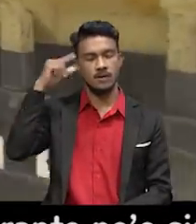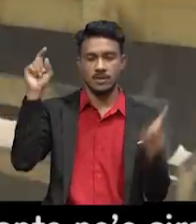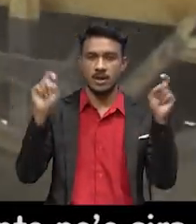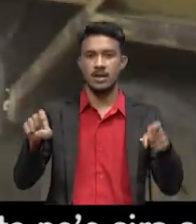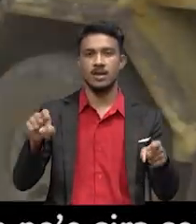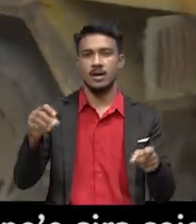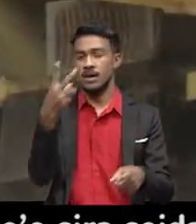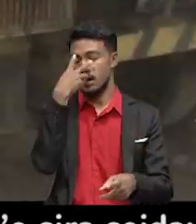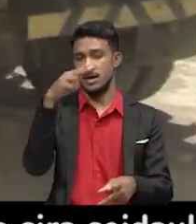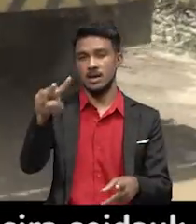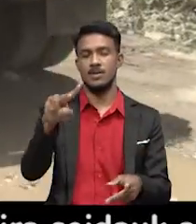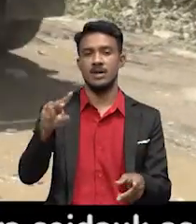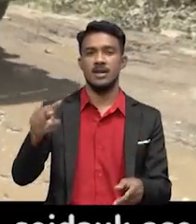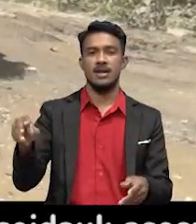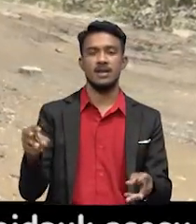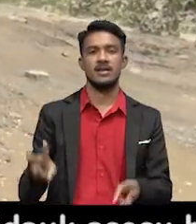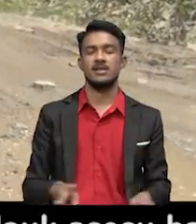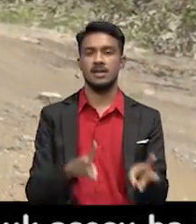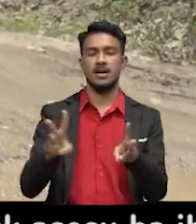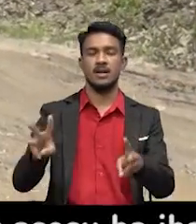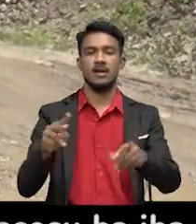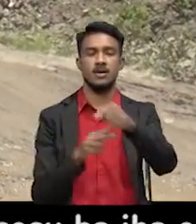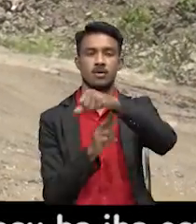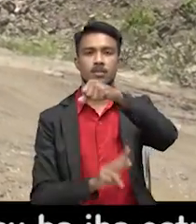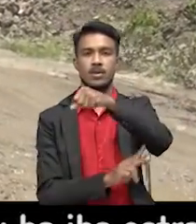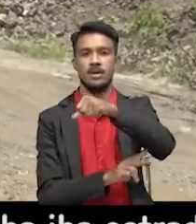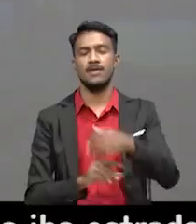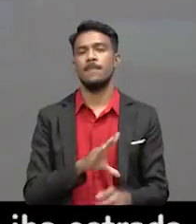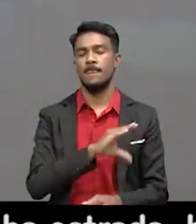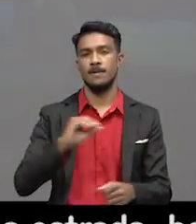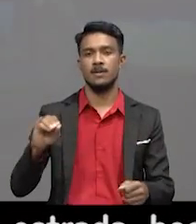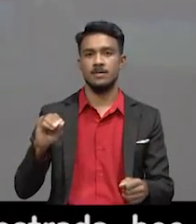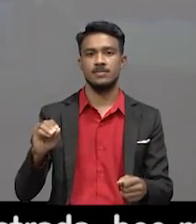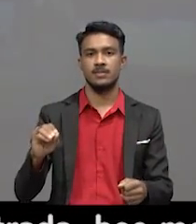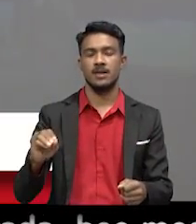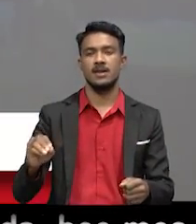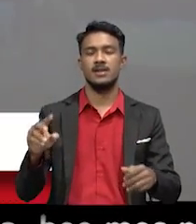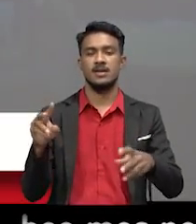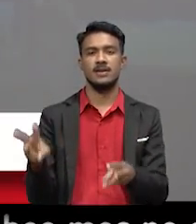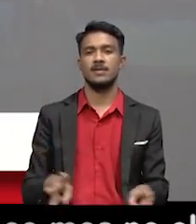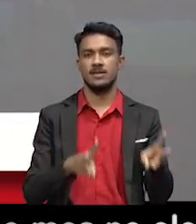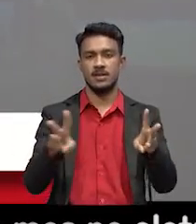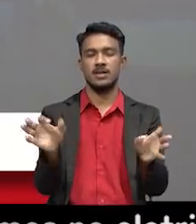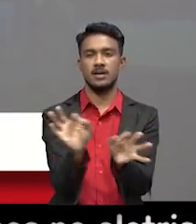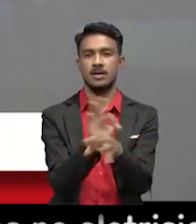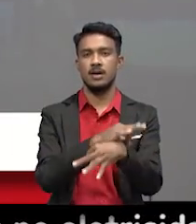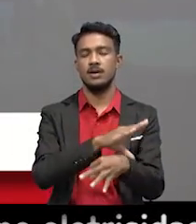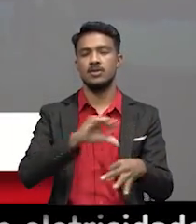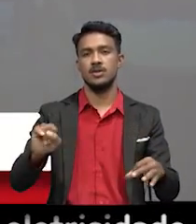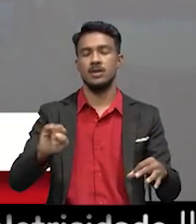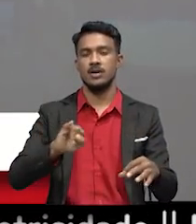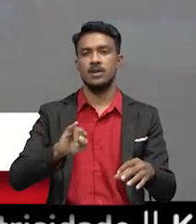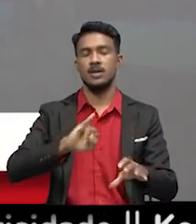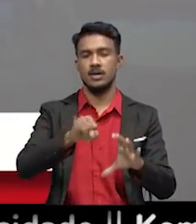nacional, inclui o Ponte Lóis. Manutenção da estrada nacional, inclui Ponte Lóis, é